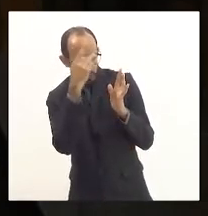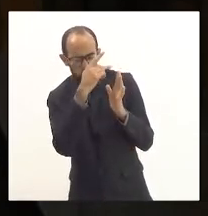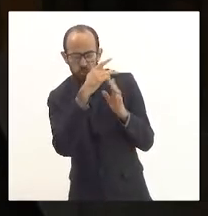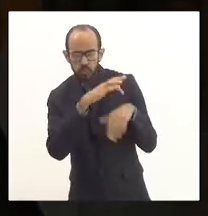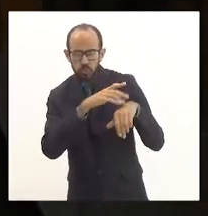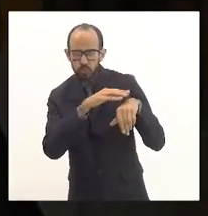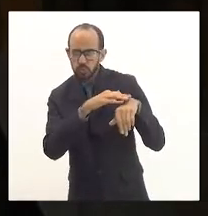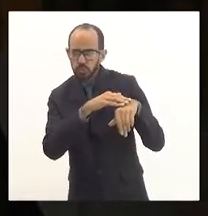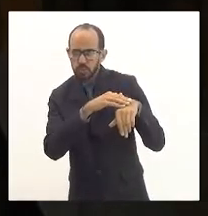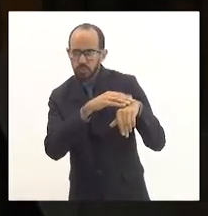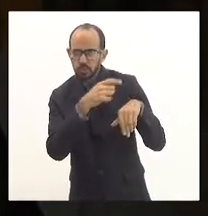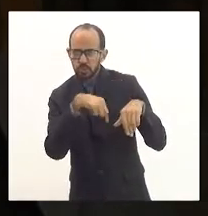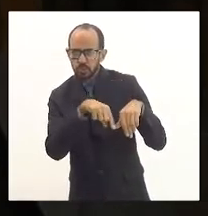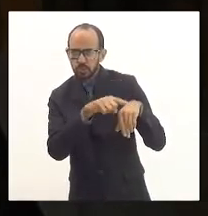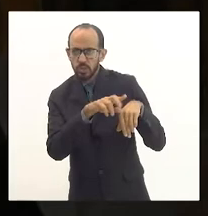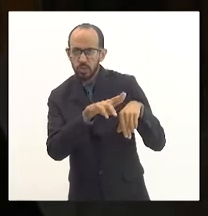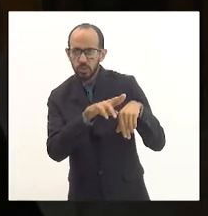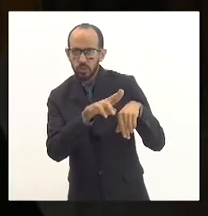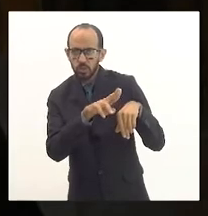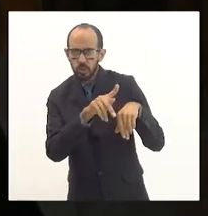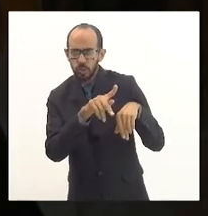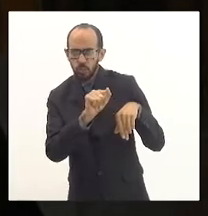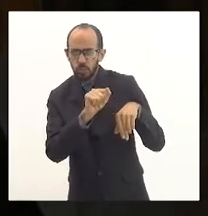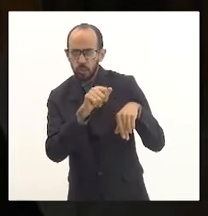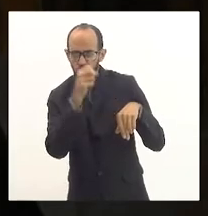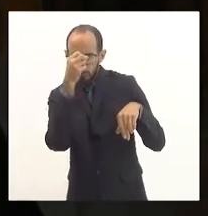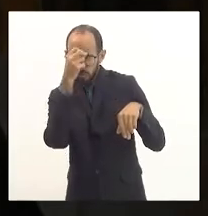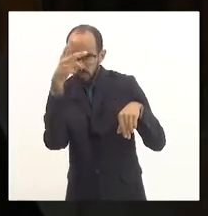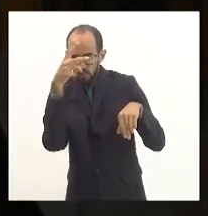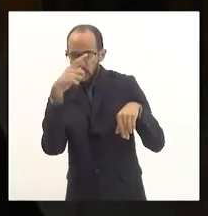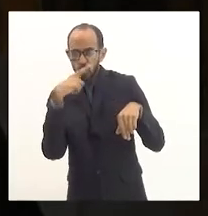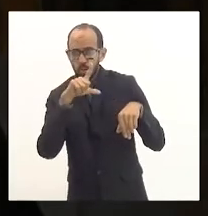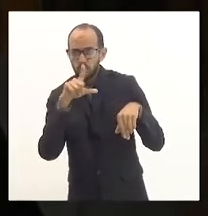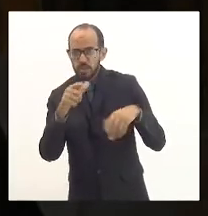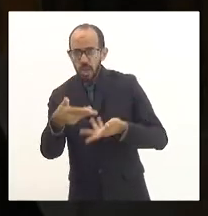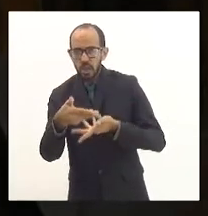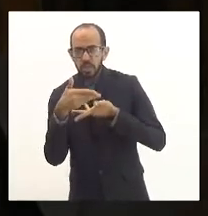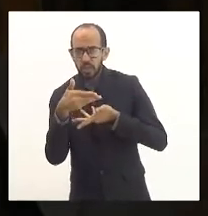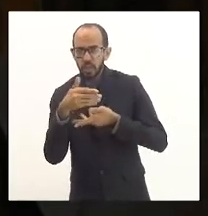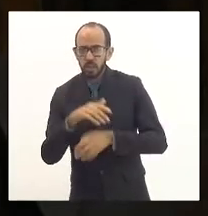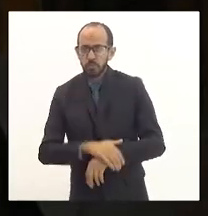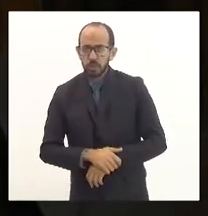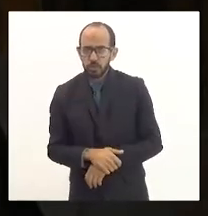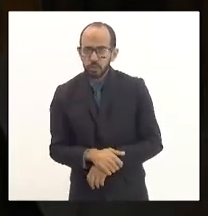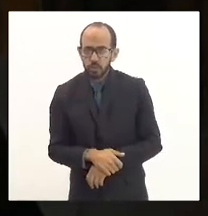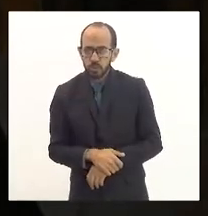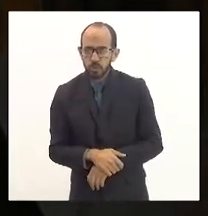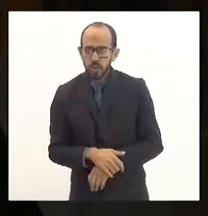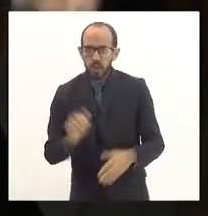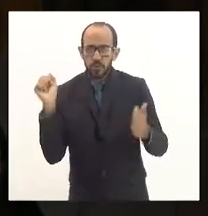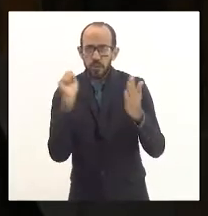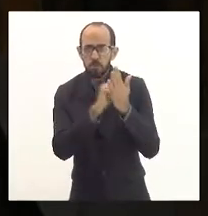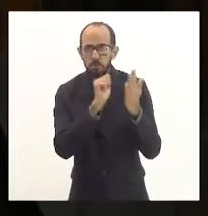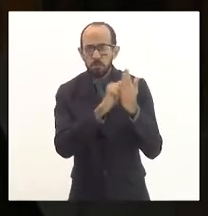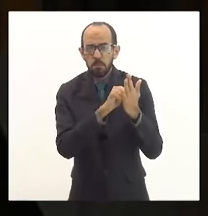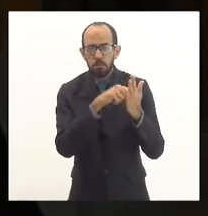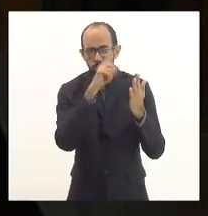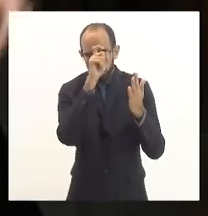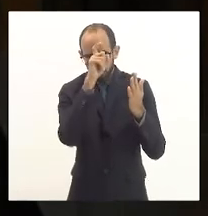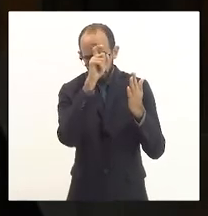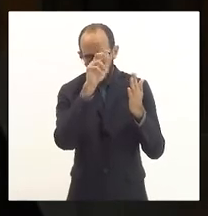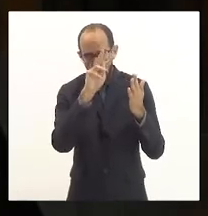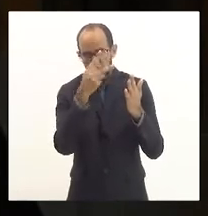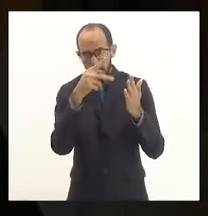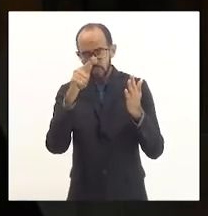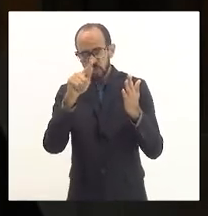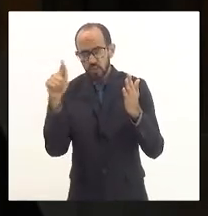procuravam a rede Municipal de Saúde e não conseguiram atendimento às pessoas bate bate no hospital HGG no